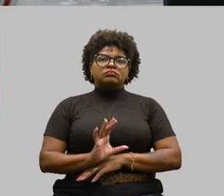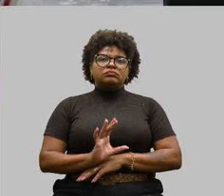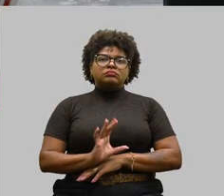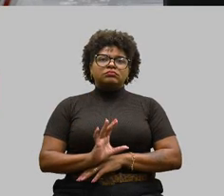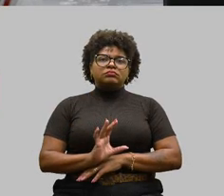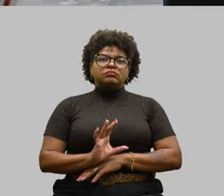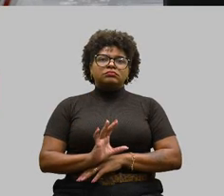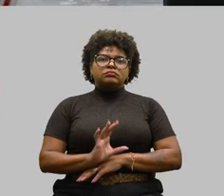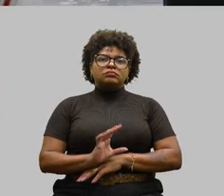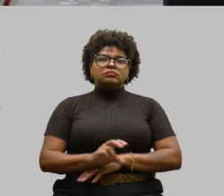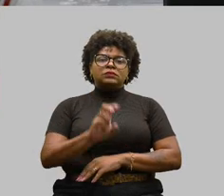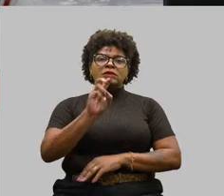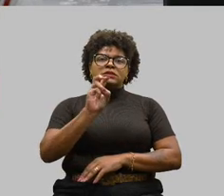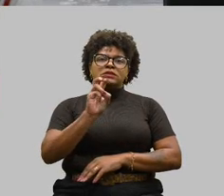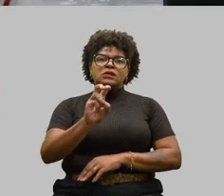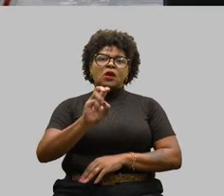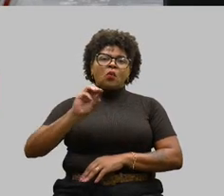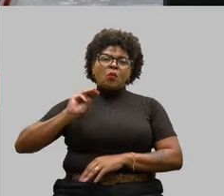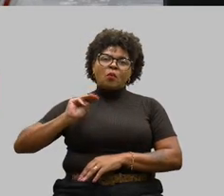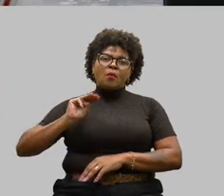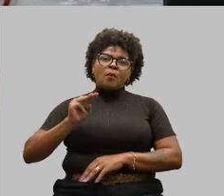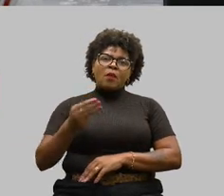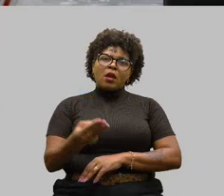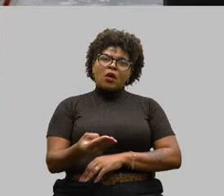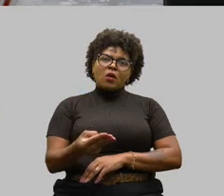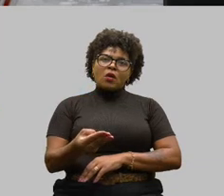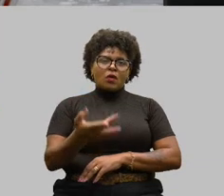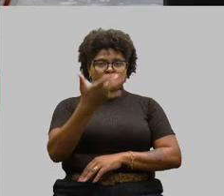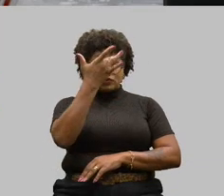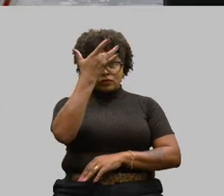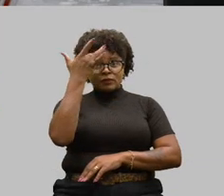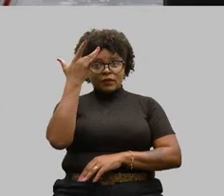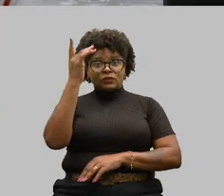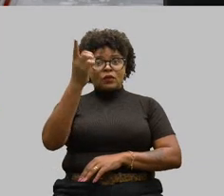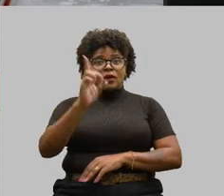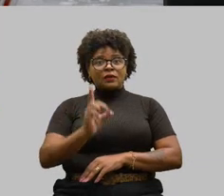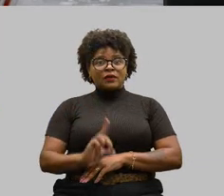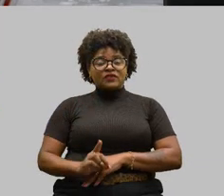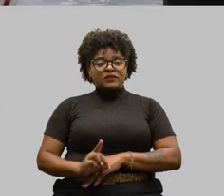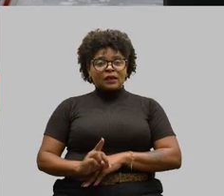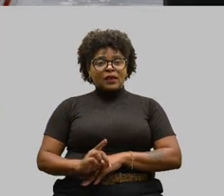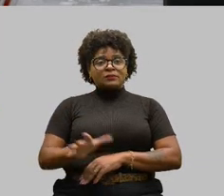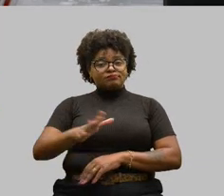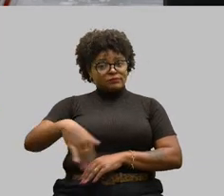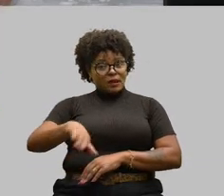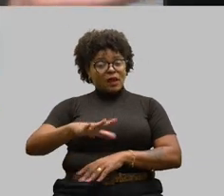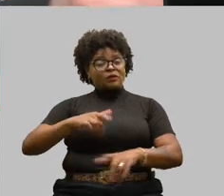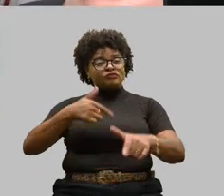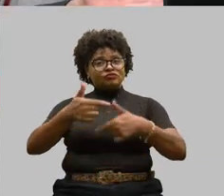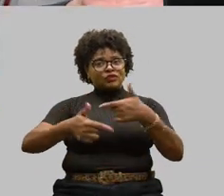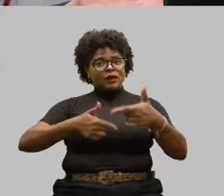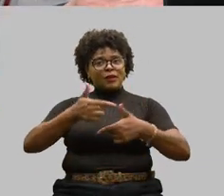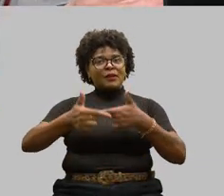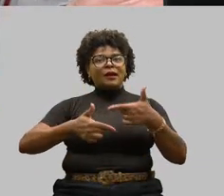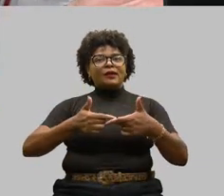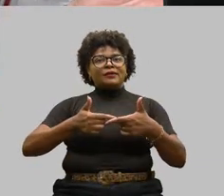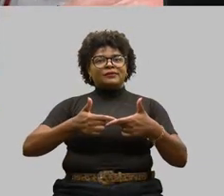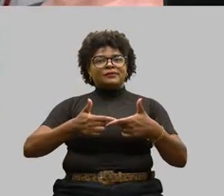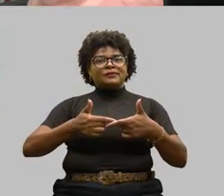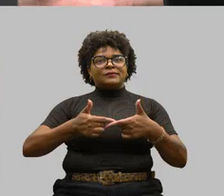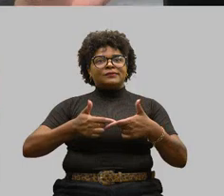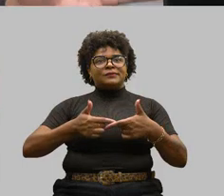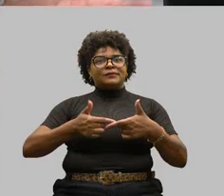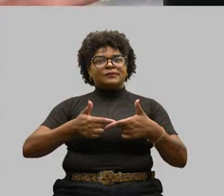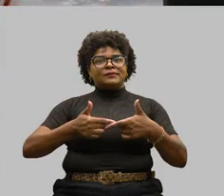cinco milhões de pessoas com deficiência no mercado de trabalho quanto nós temos aqui